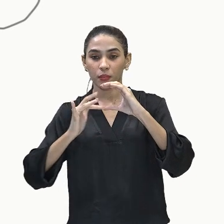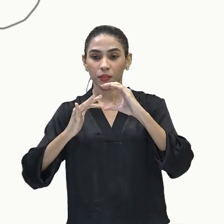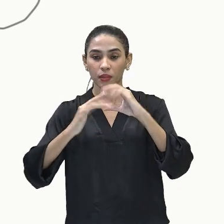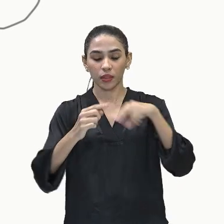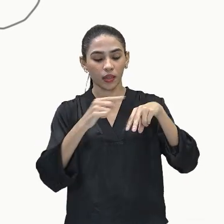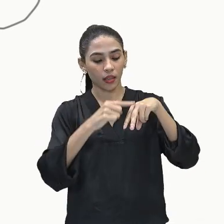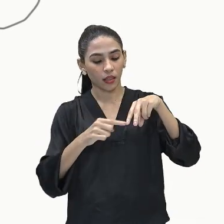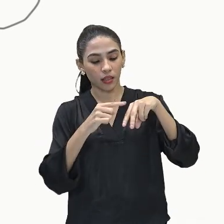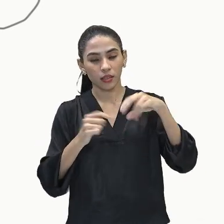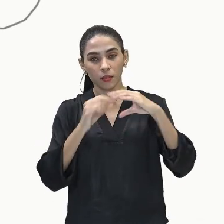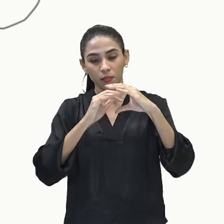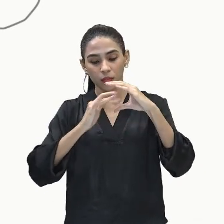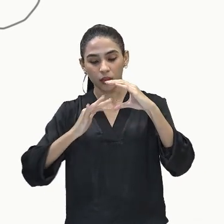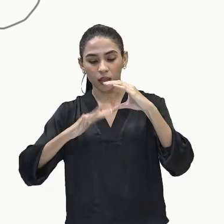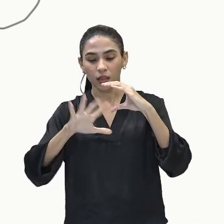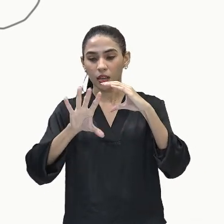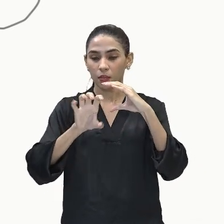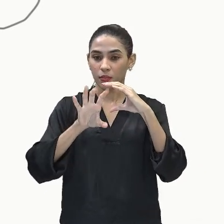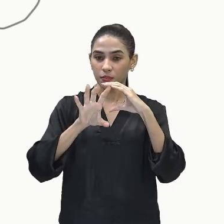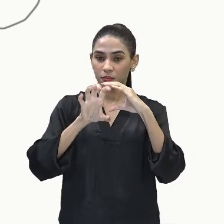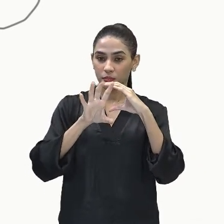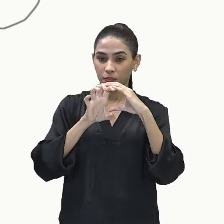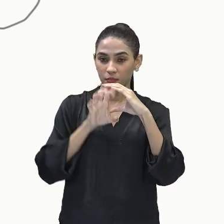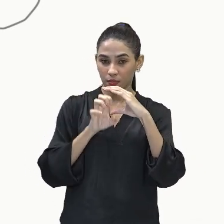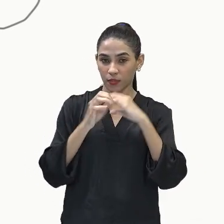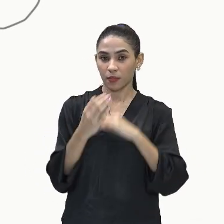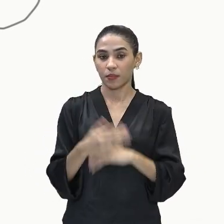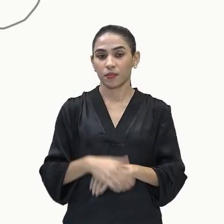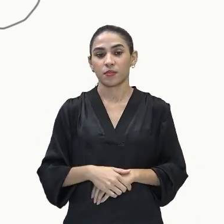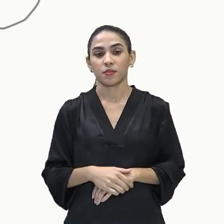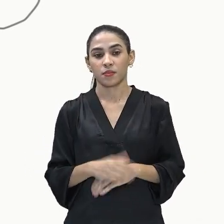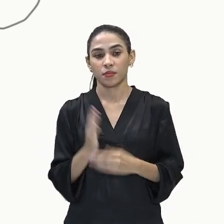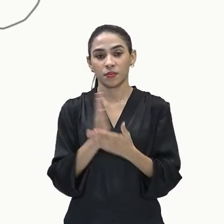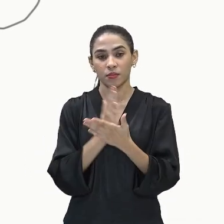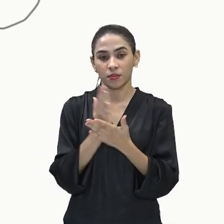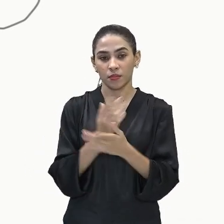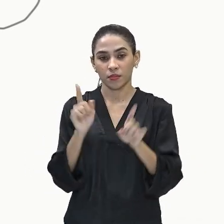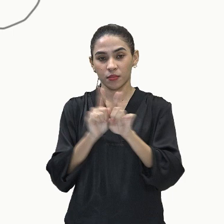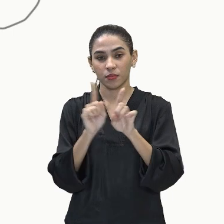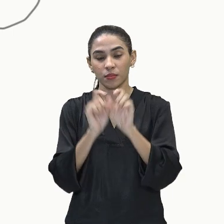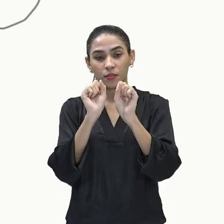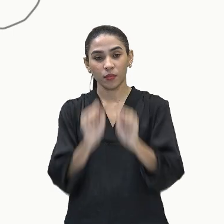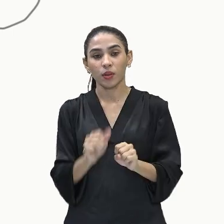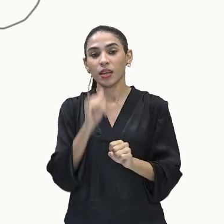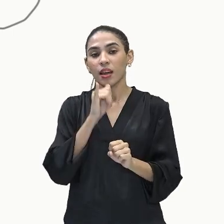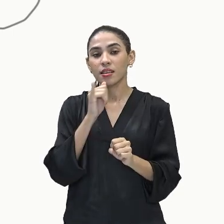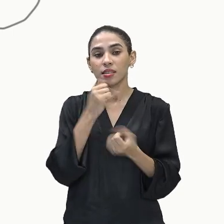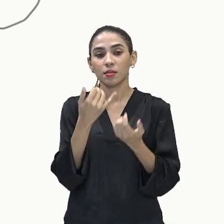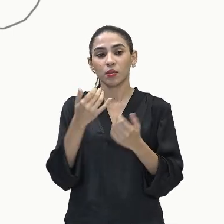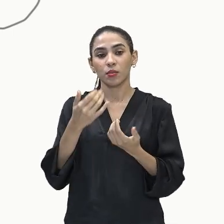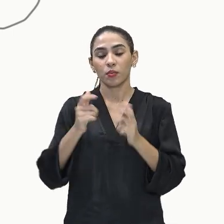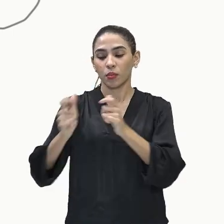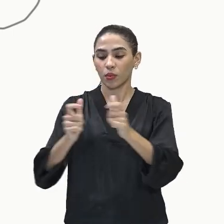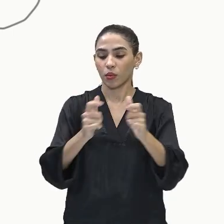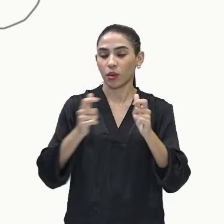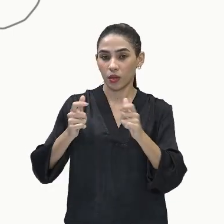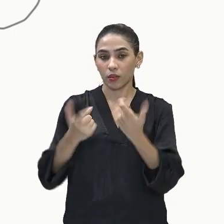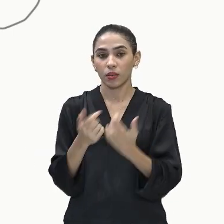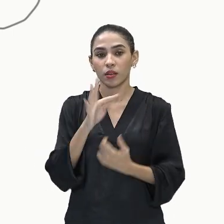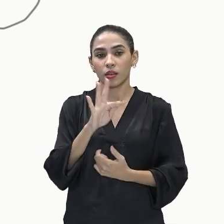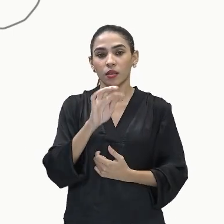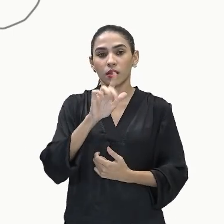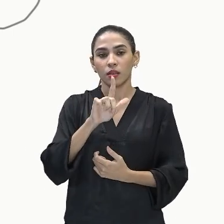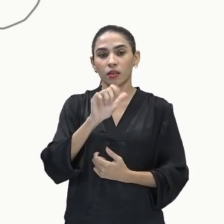pés, né, e vai captar o seu nutriente. Alguns deles podem também se locomover por flagelos. E o que